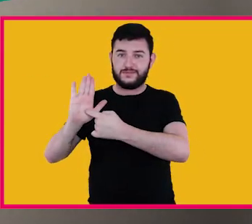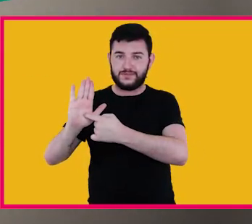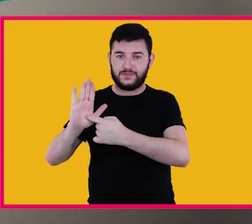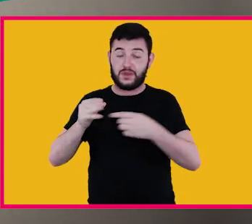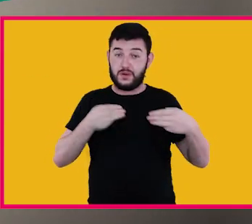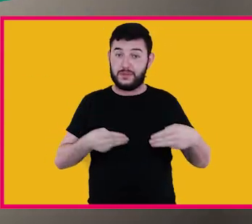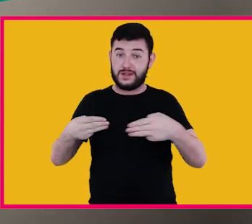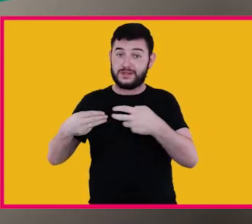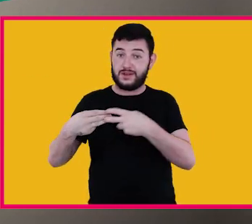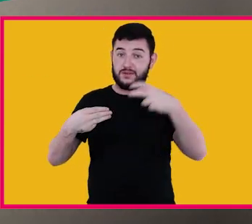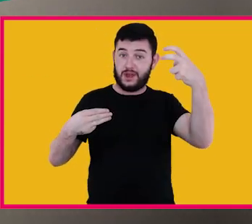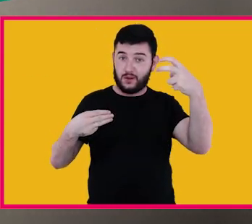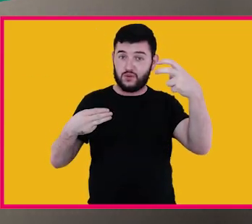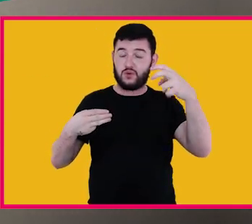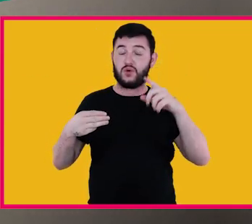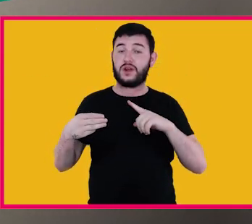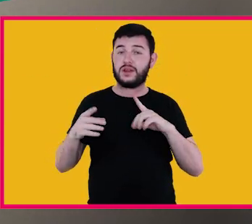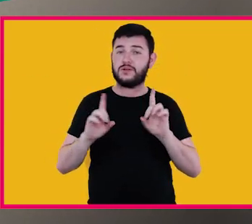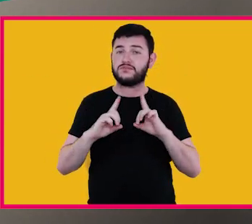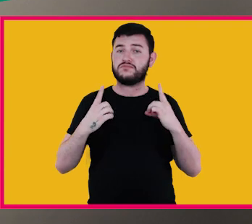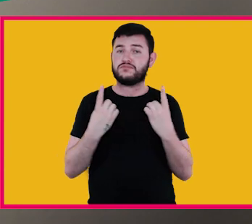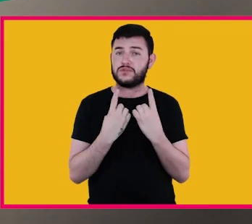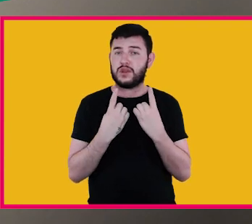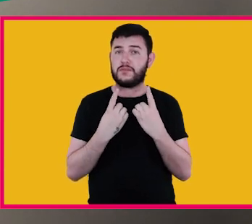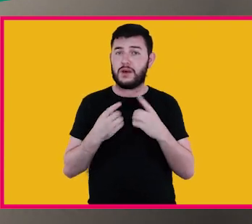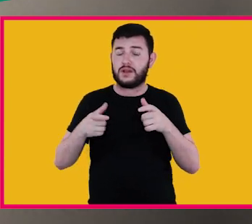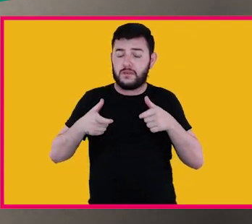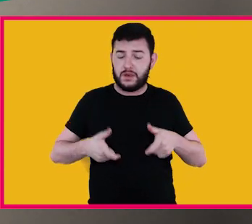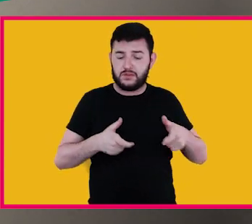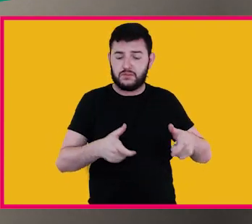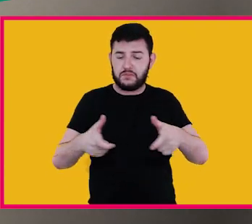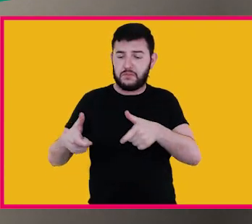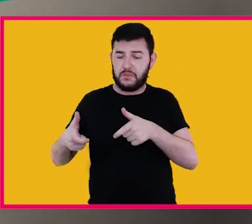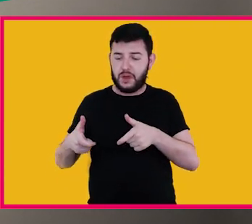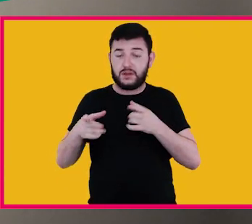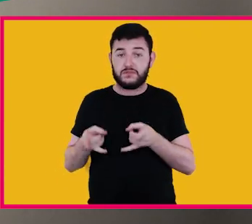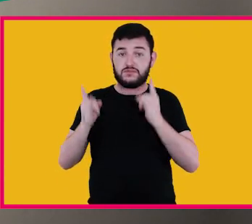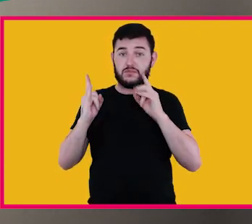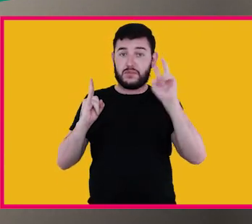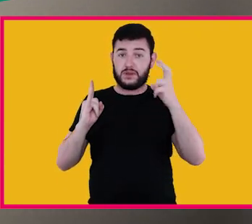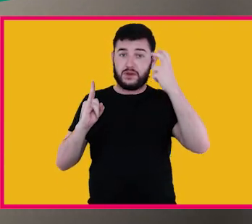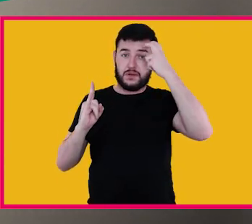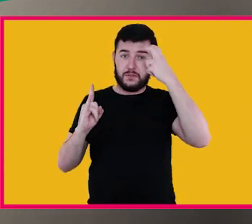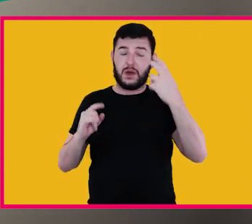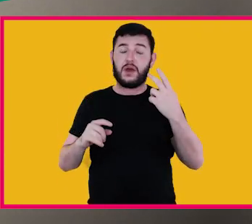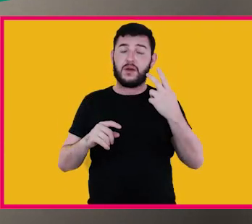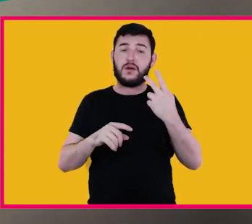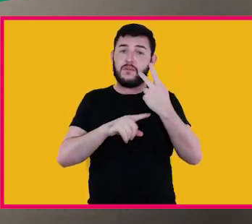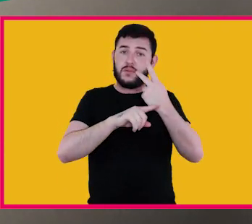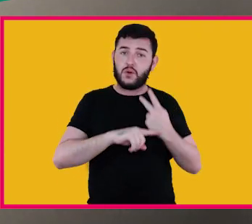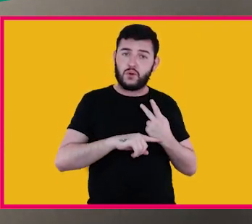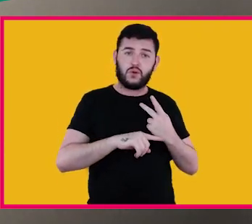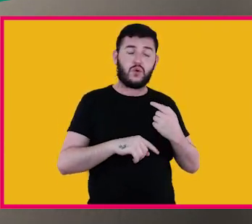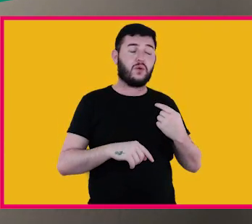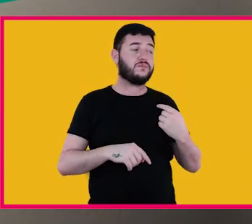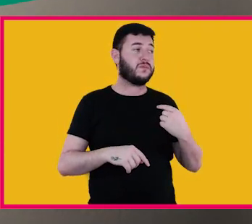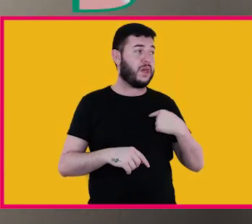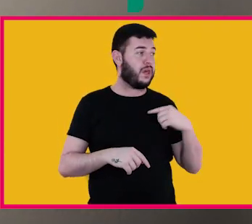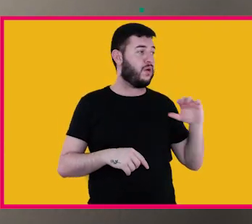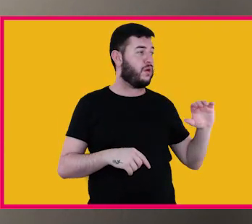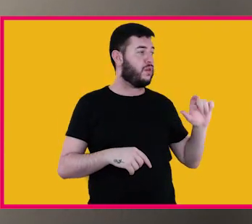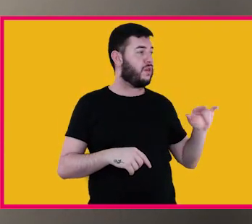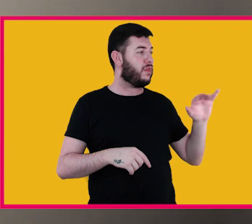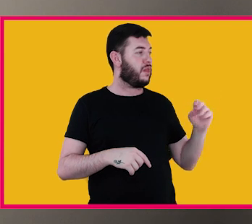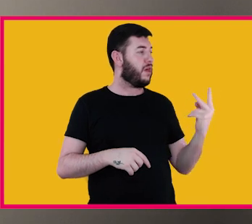Célio Meli Júnior. Nós recebemos essa incumbência da Secretaria de Espaços e Equipamentos Culturais do Ministério da Cultura e tivemos a honra